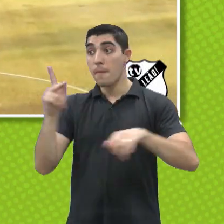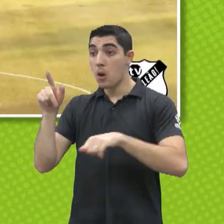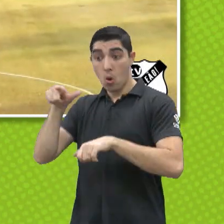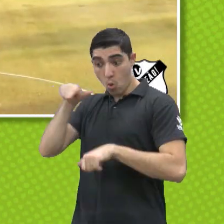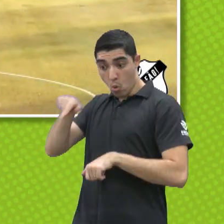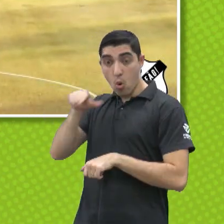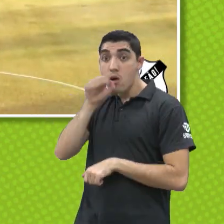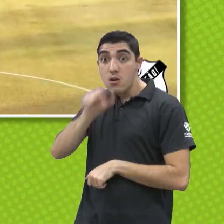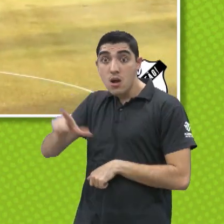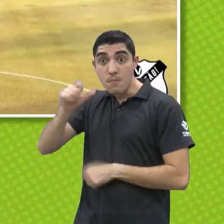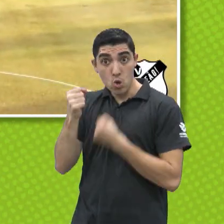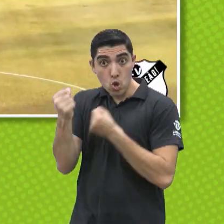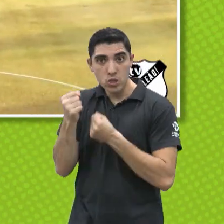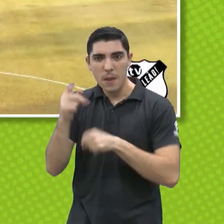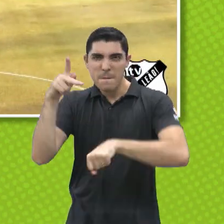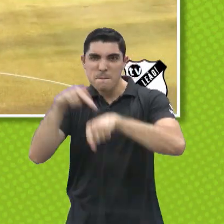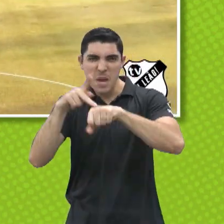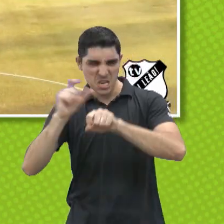isso sendo